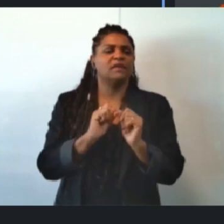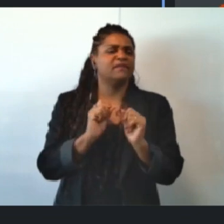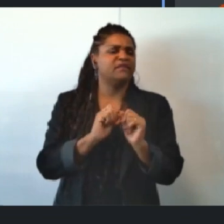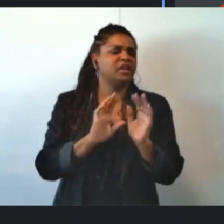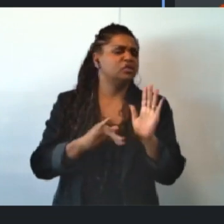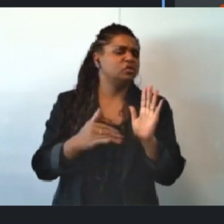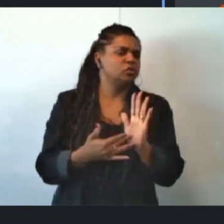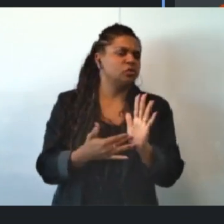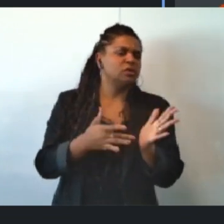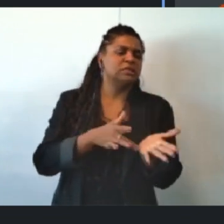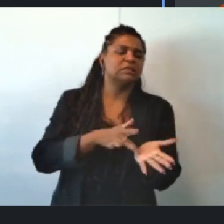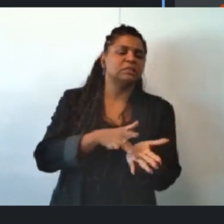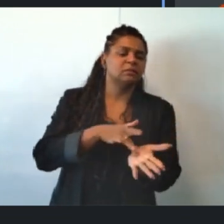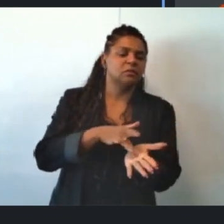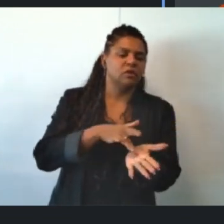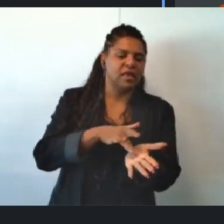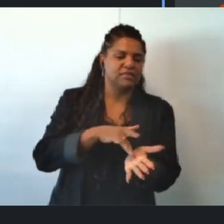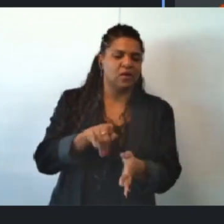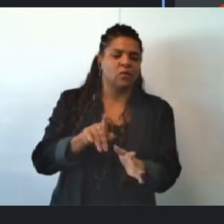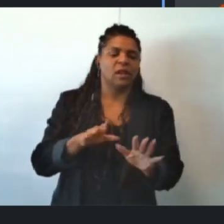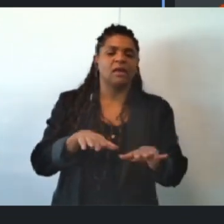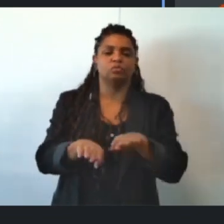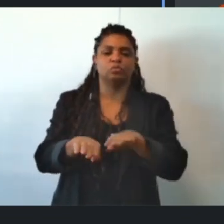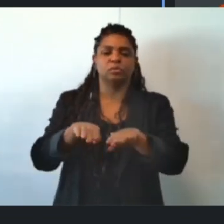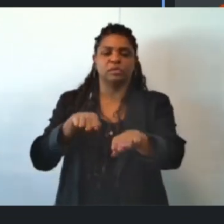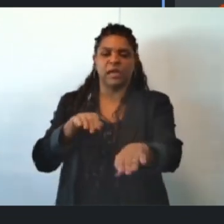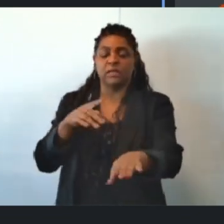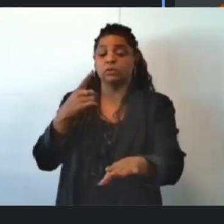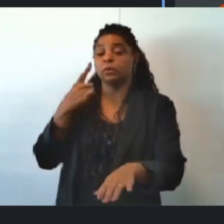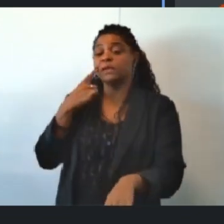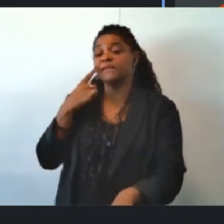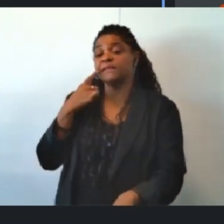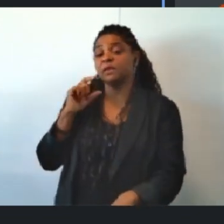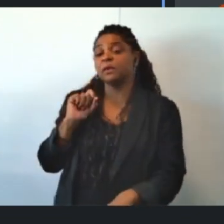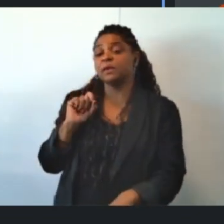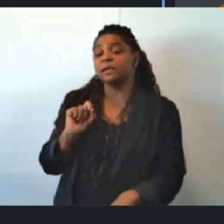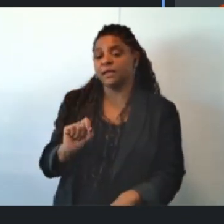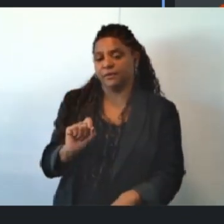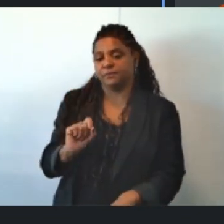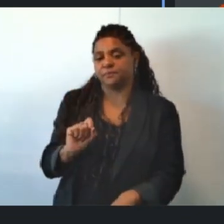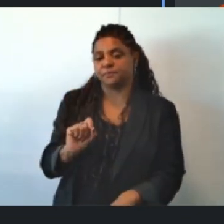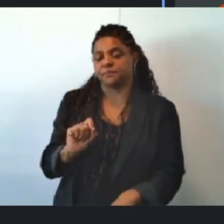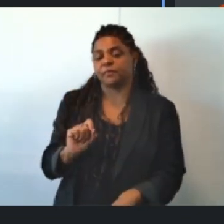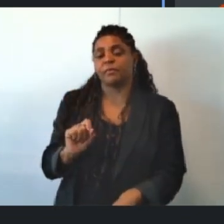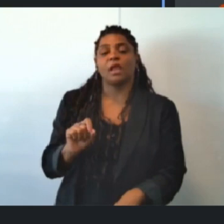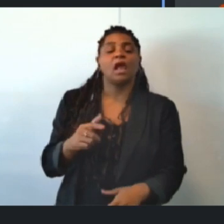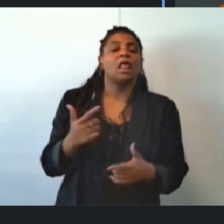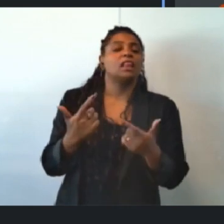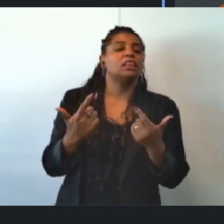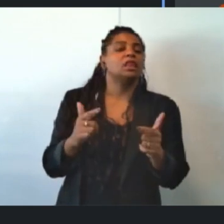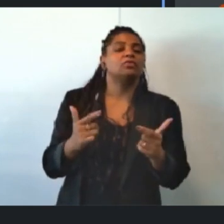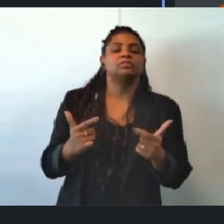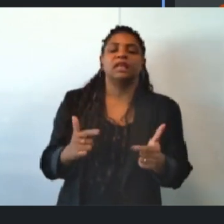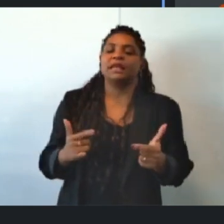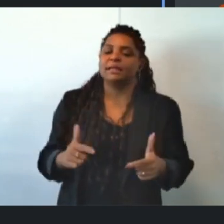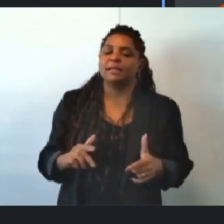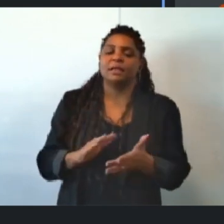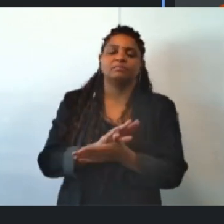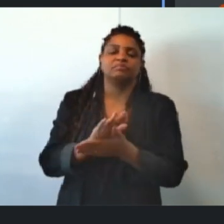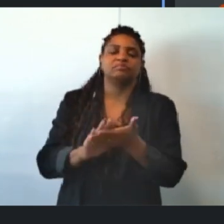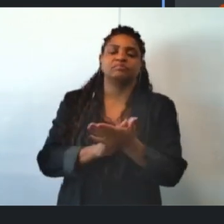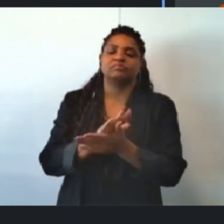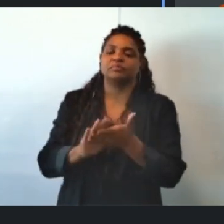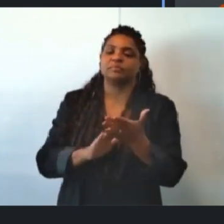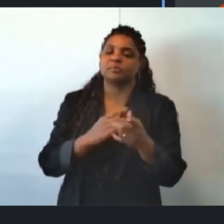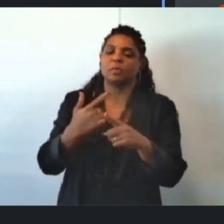trânsito, tá? E verificou, nessa simulação, foi verificado que não ia trazer nenhum tipo de problema mais sério. Isso